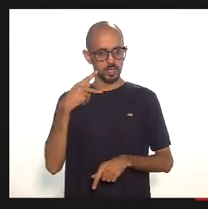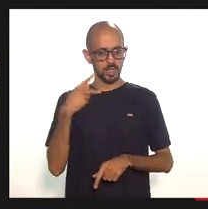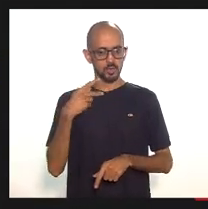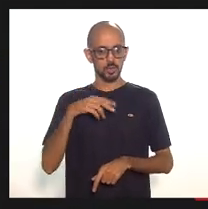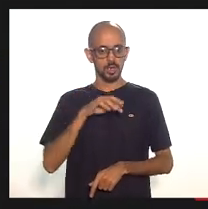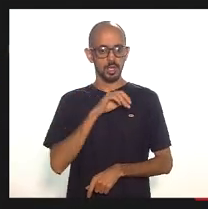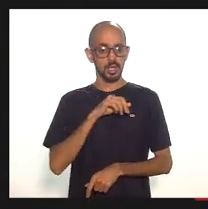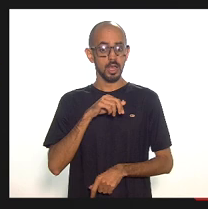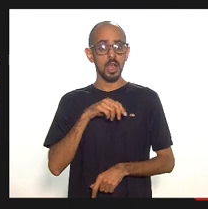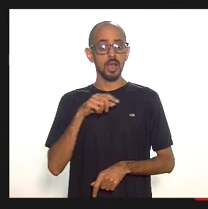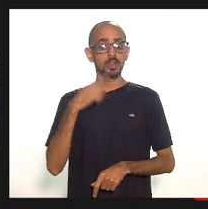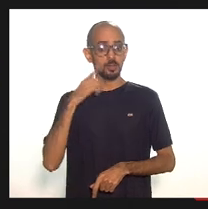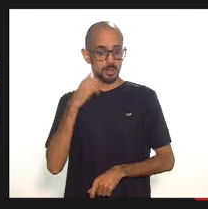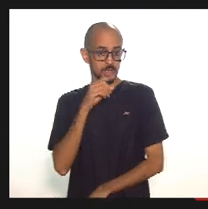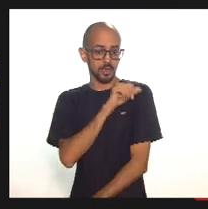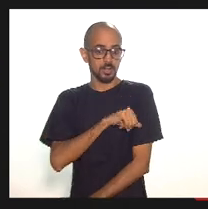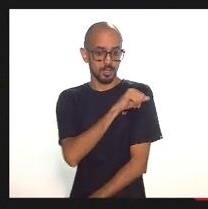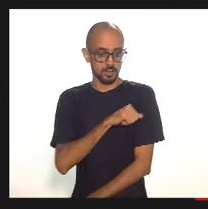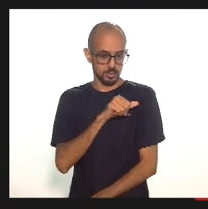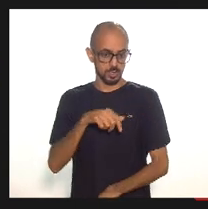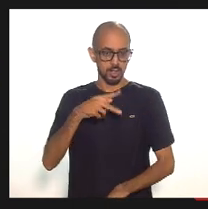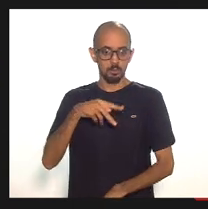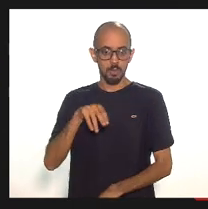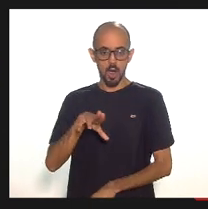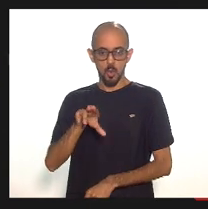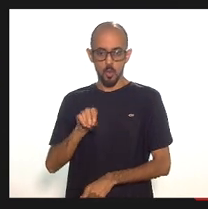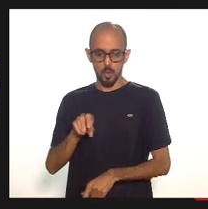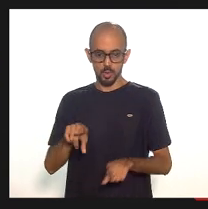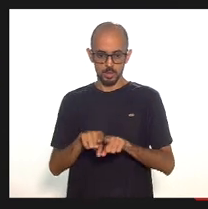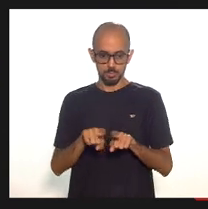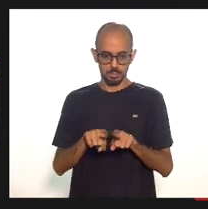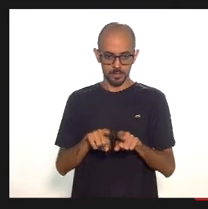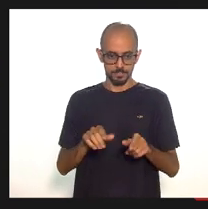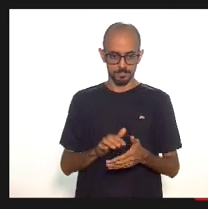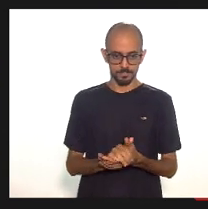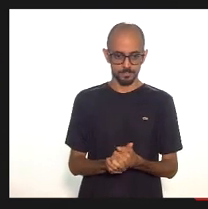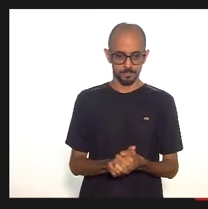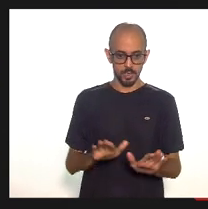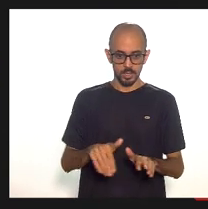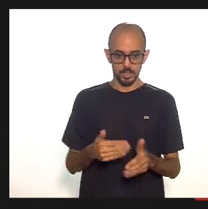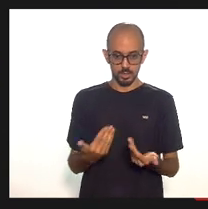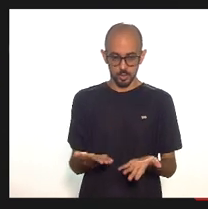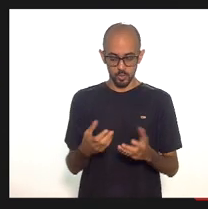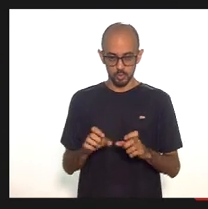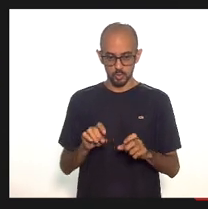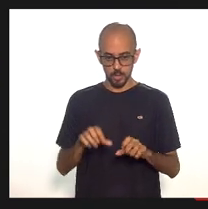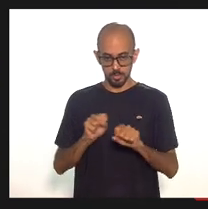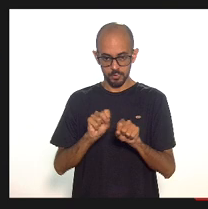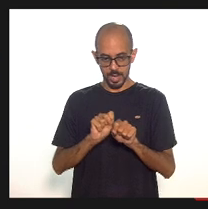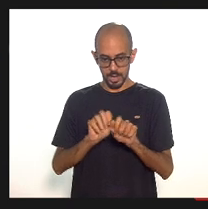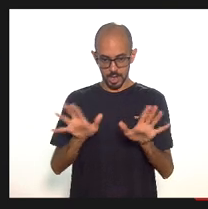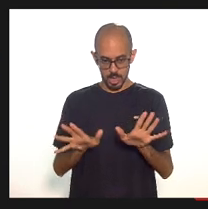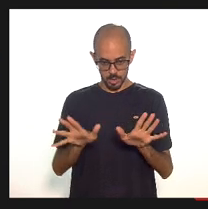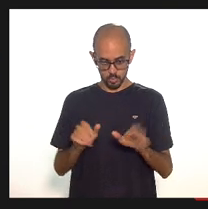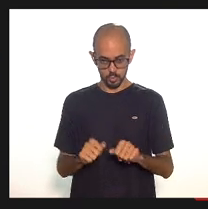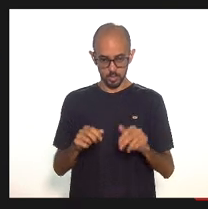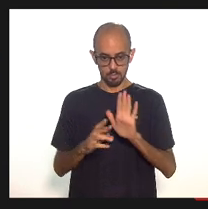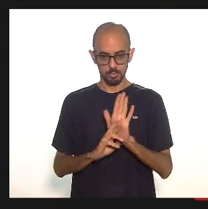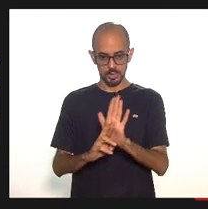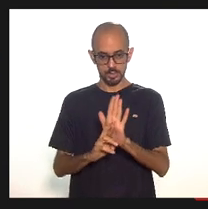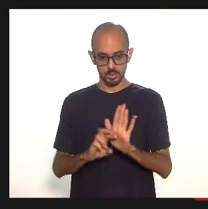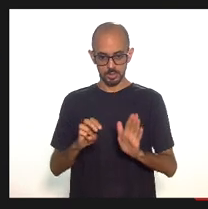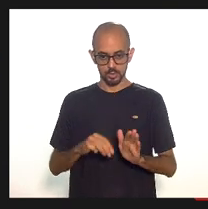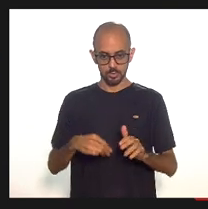Rejane, Paulo Pinheiro e todos os presentes. Não, só para esclarecer um pouco ao representante do Ministério da Saúde,